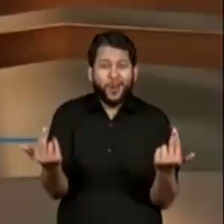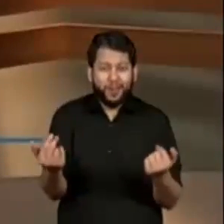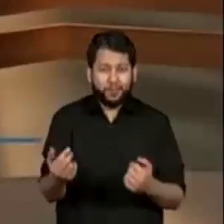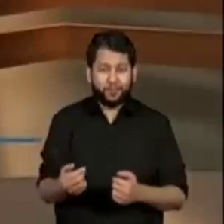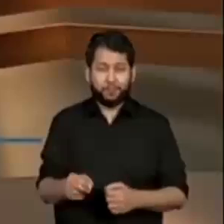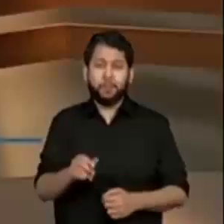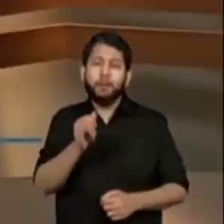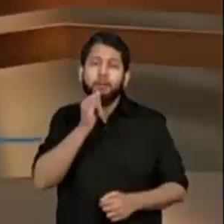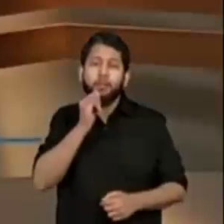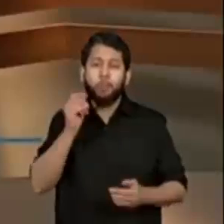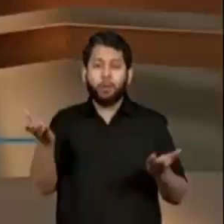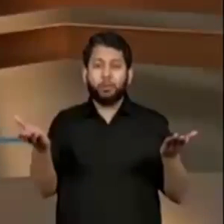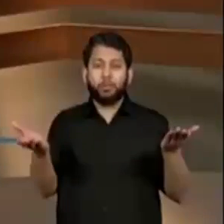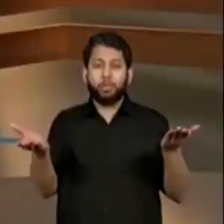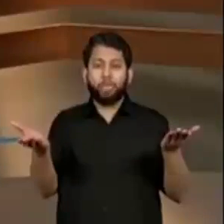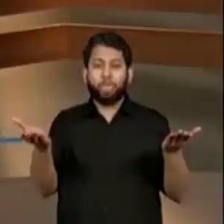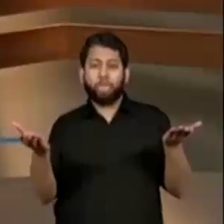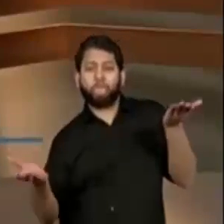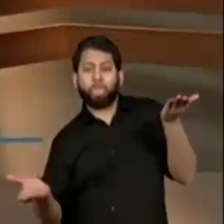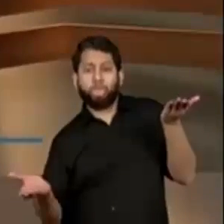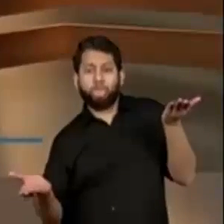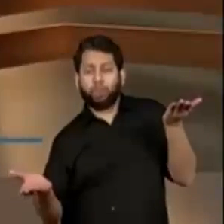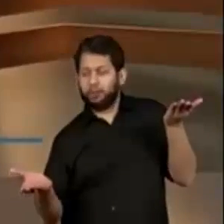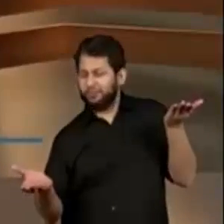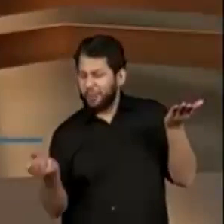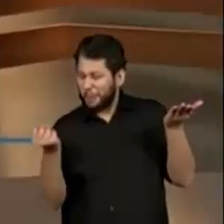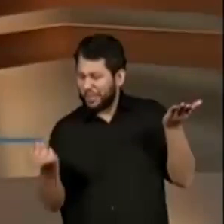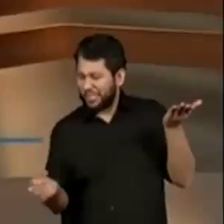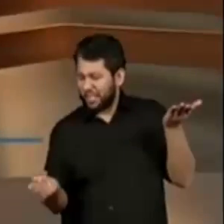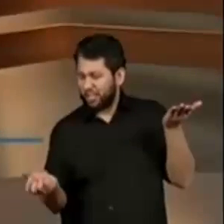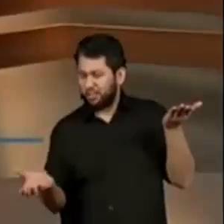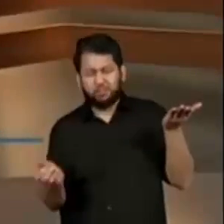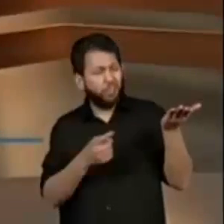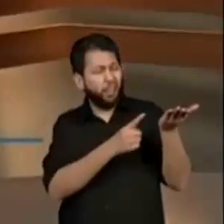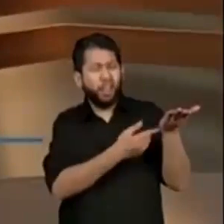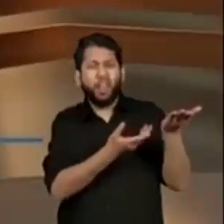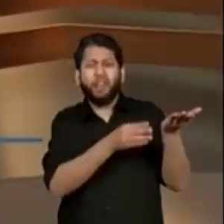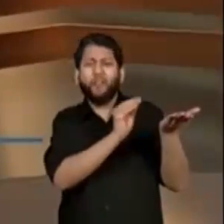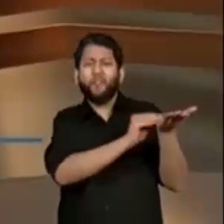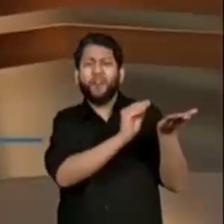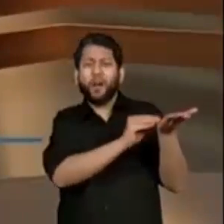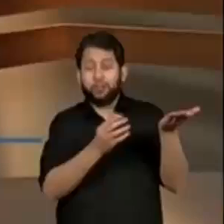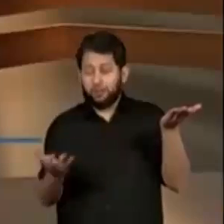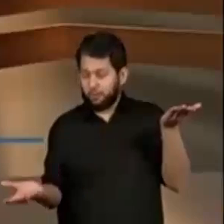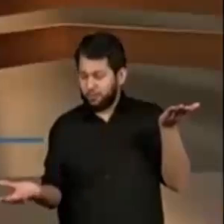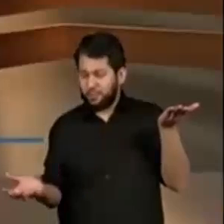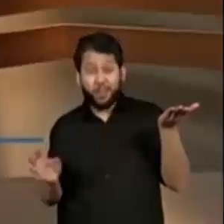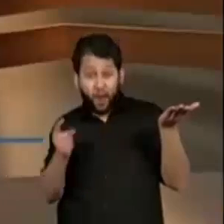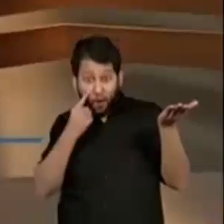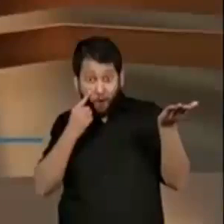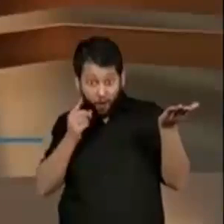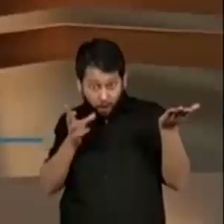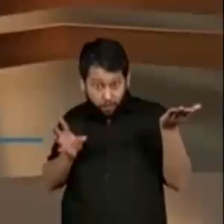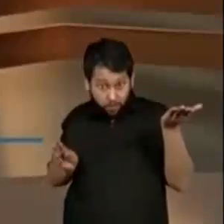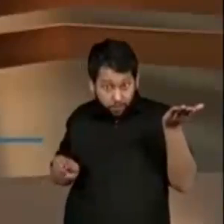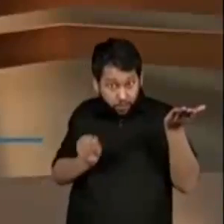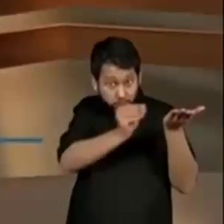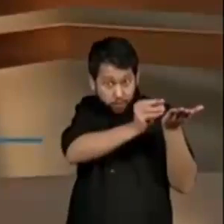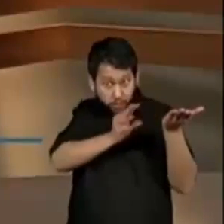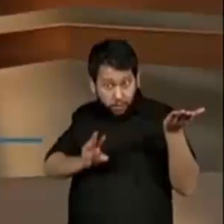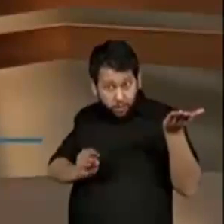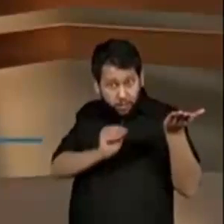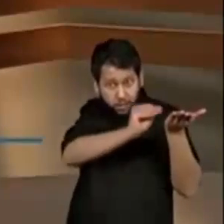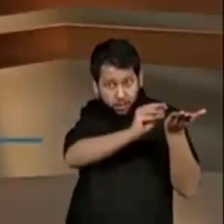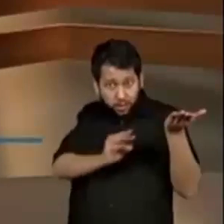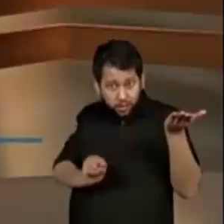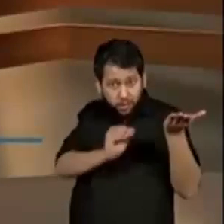membro aqui dessa minha igualdade e um membro aqui dessa minha igualdade não está condizente, não tem o mesmo resultado, então minha balança está